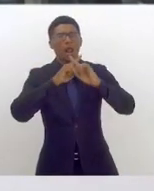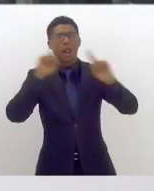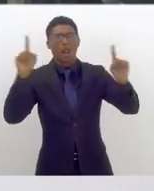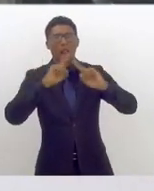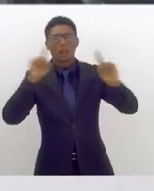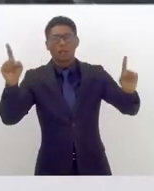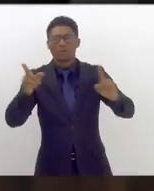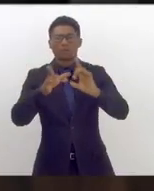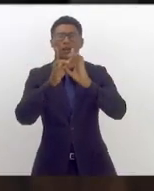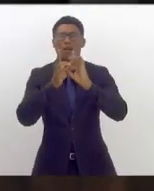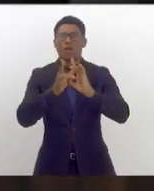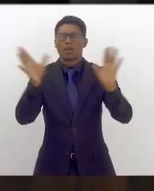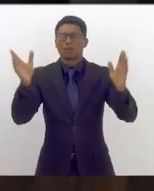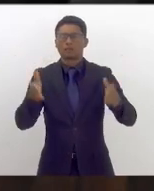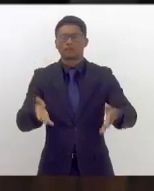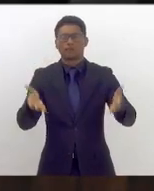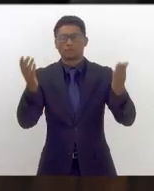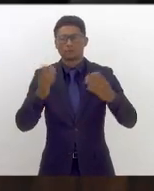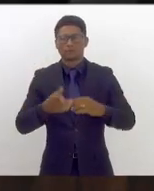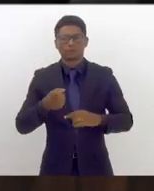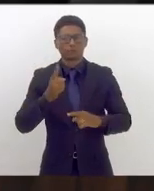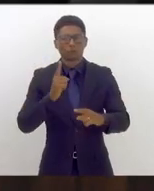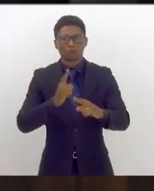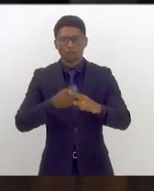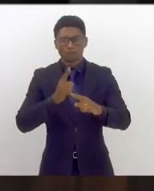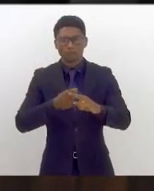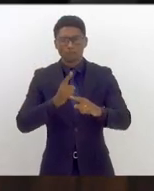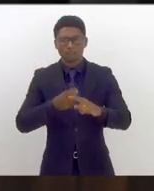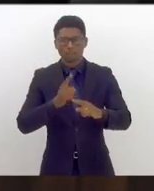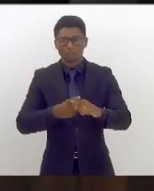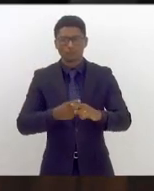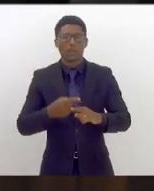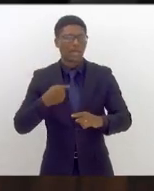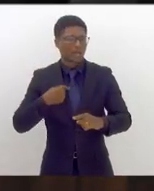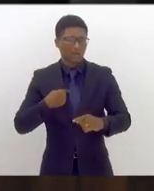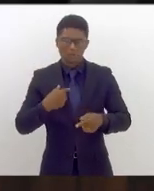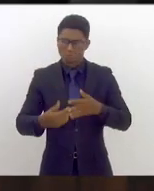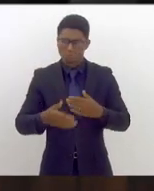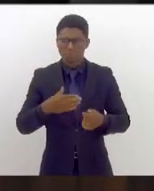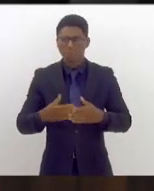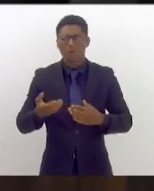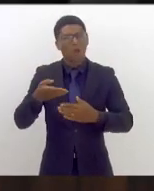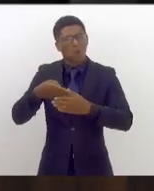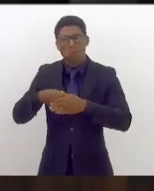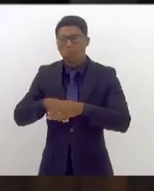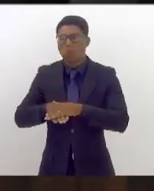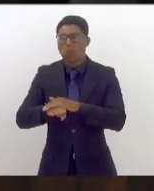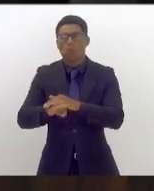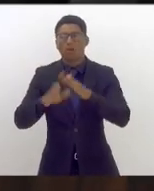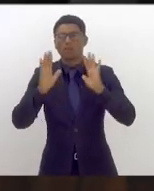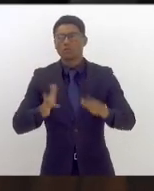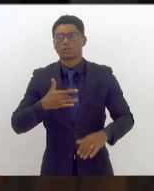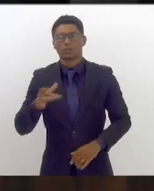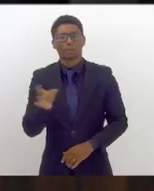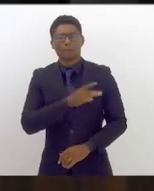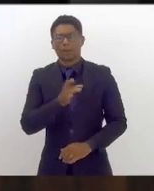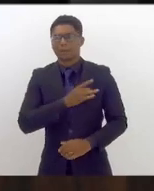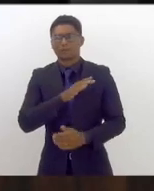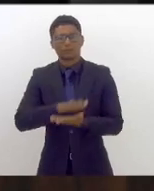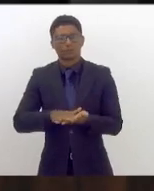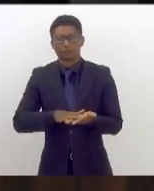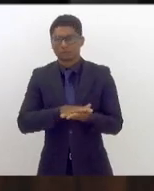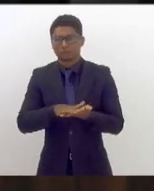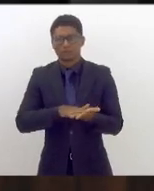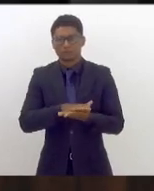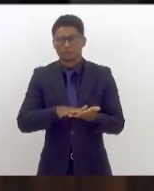pode variar a vontade porque eu tô preparada para receber vaia Eu não tenho medo de fazer enfrentamento